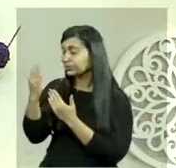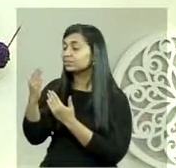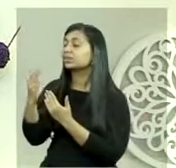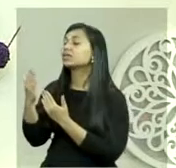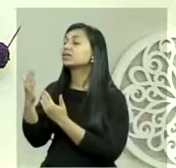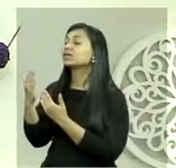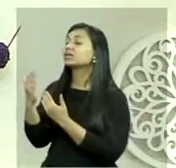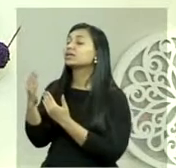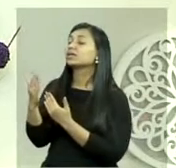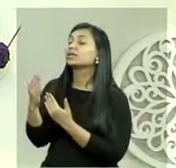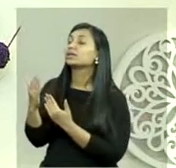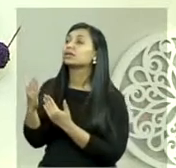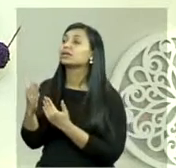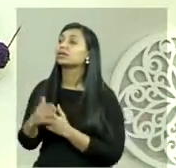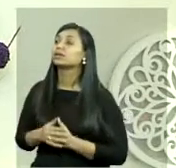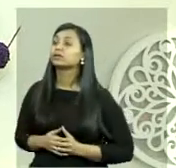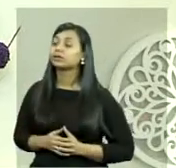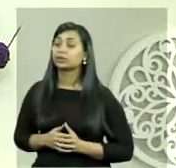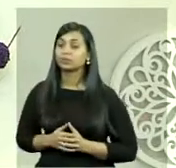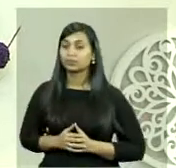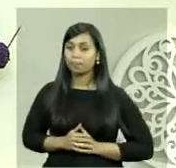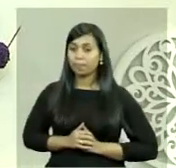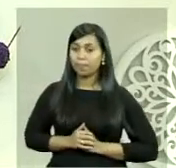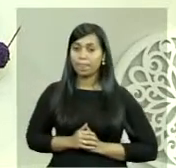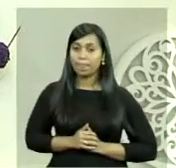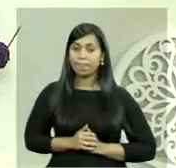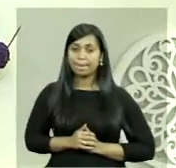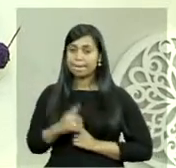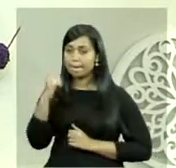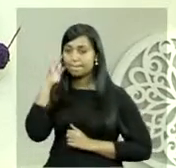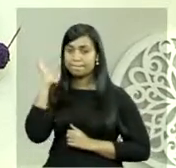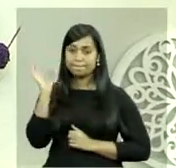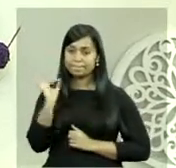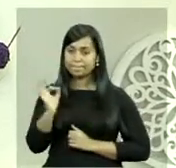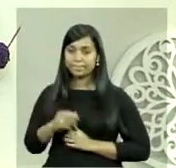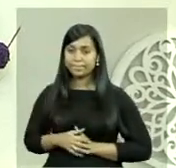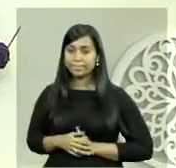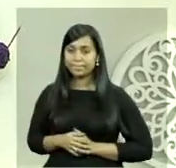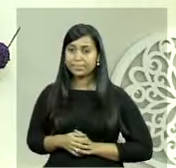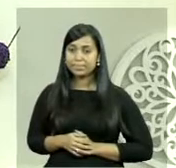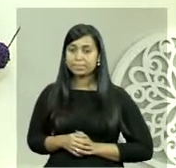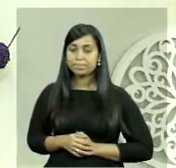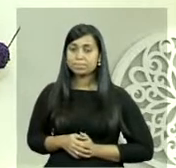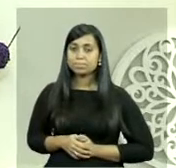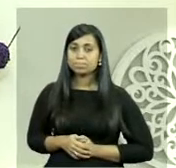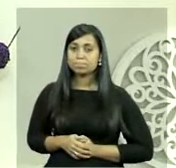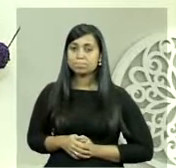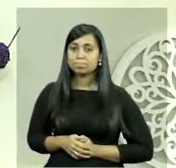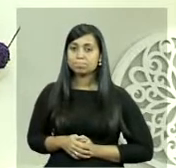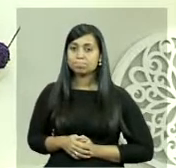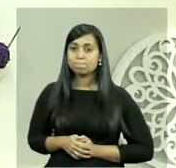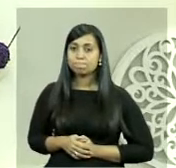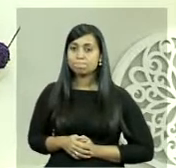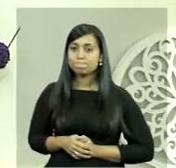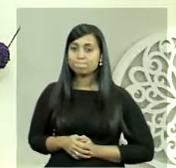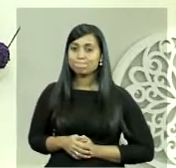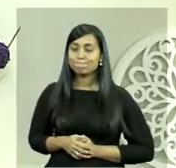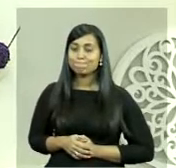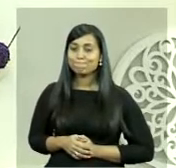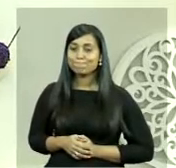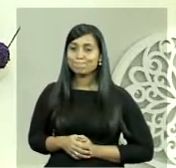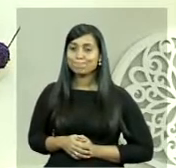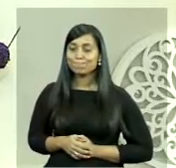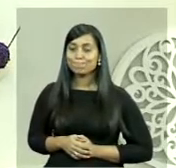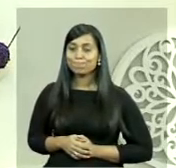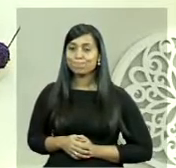Eu quero agradecer por mim, a Deus, pelo meu santo filho, que eu vou fazer agora no final do ano. Ah. E quero... Pode